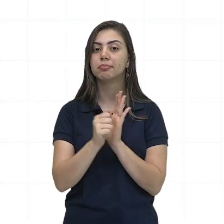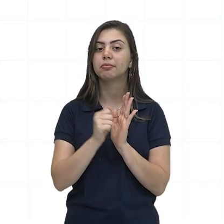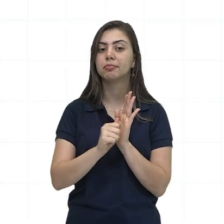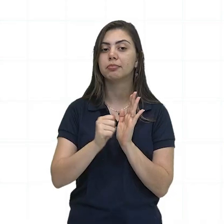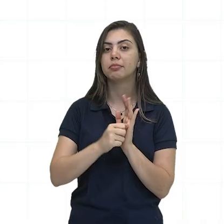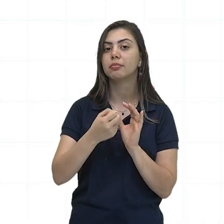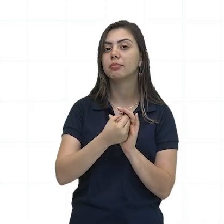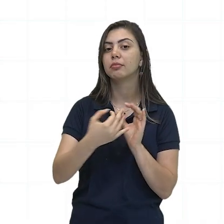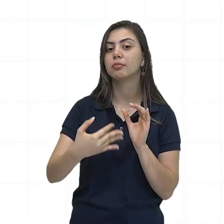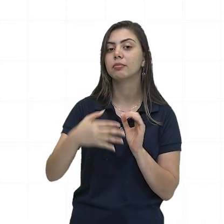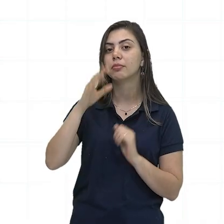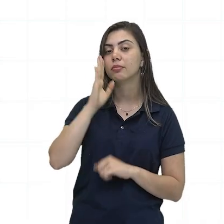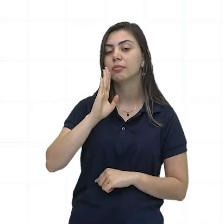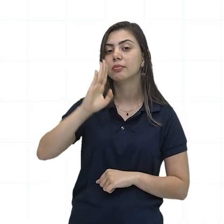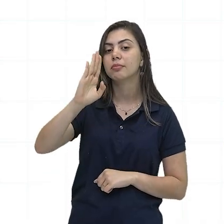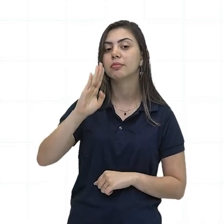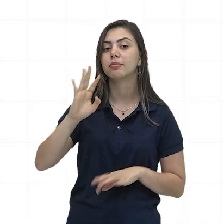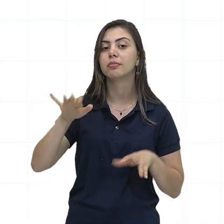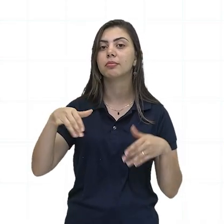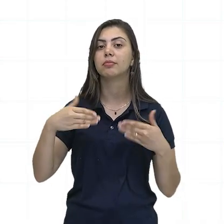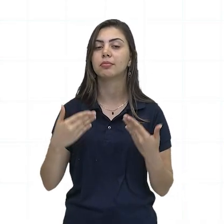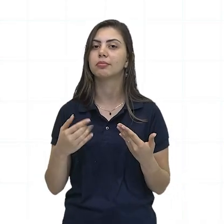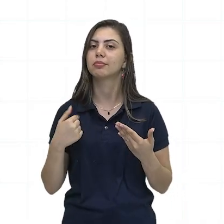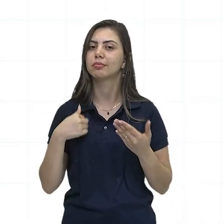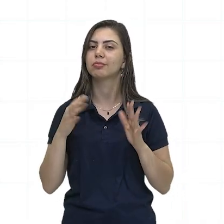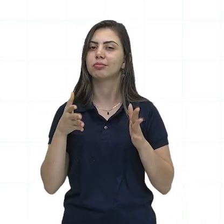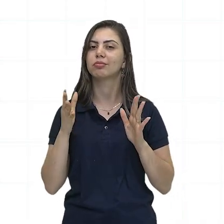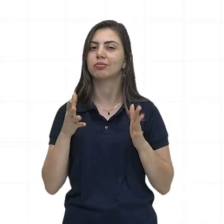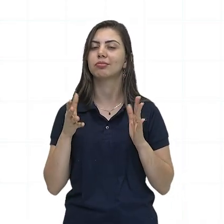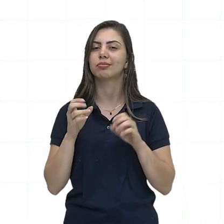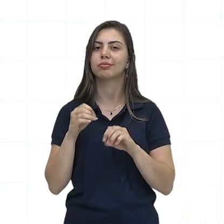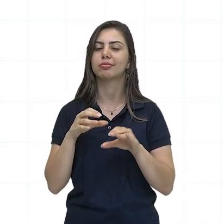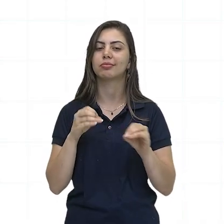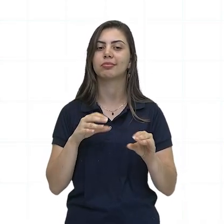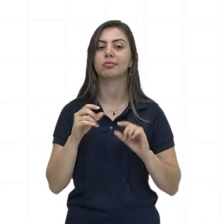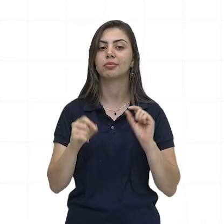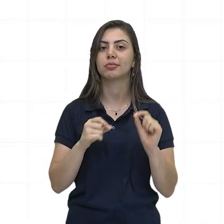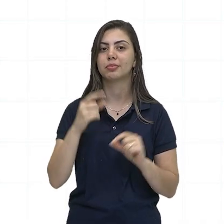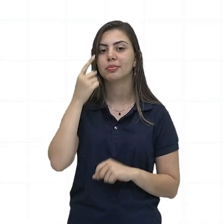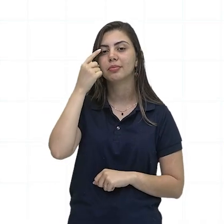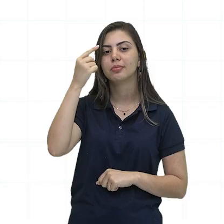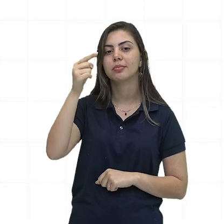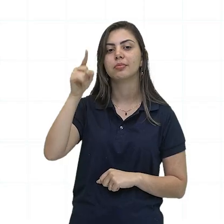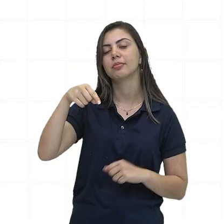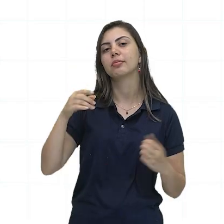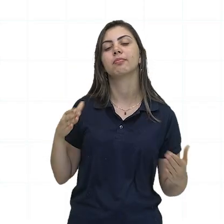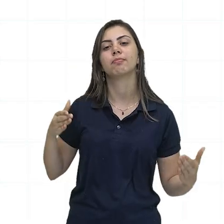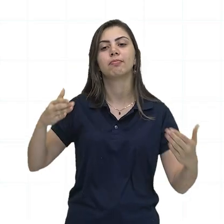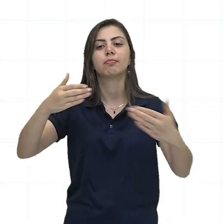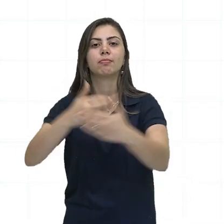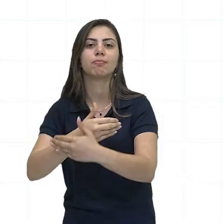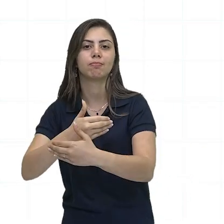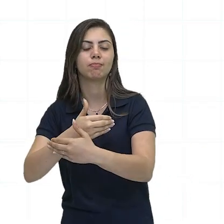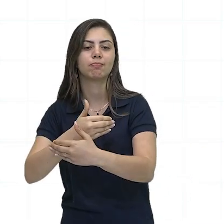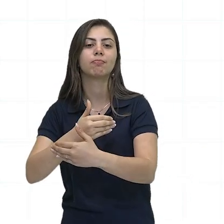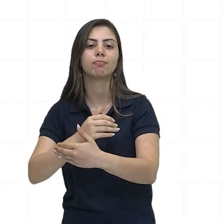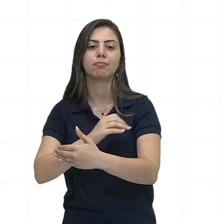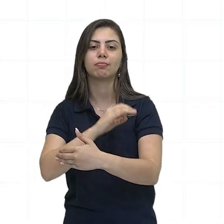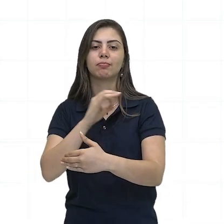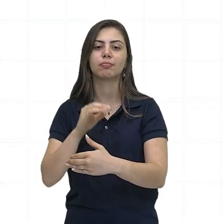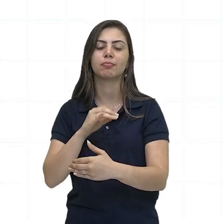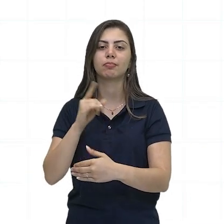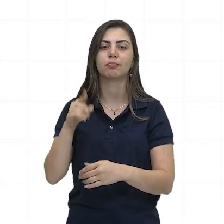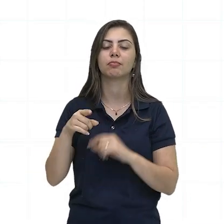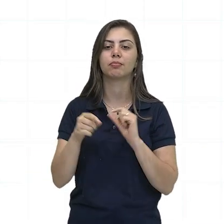principal característica que eu venho falando para vocês, que é a agarrada, que é a forma